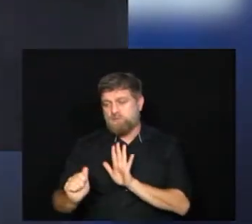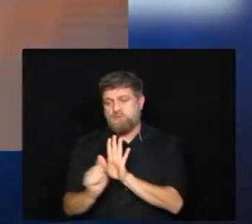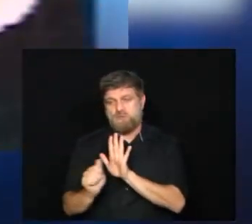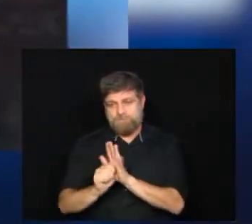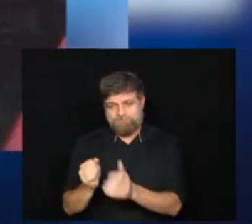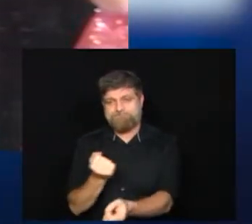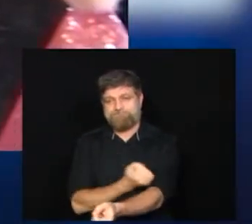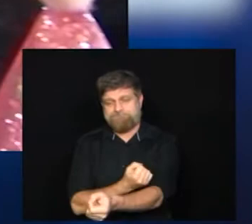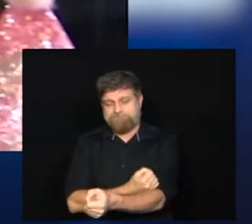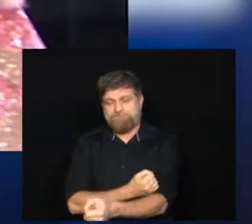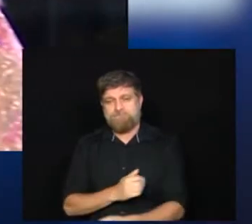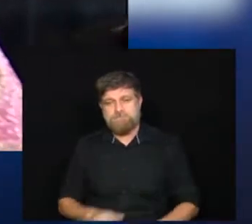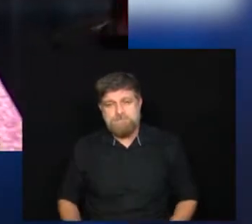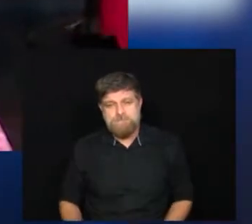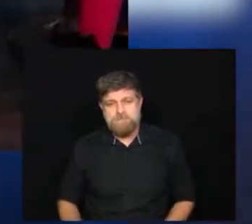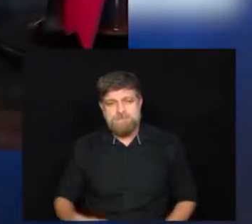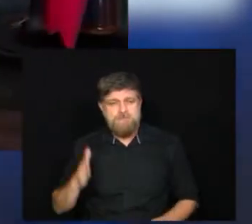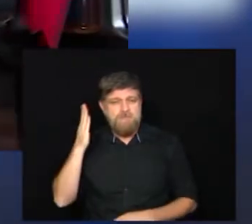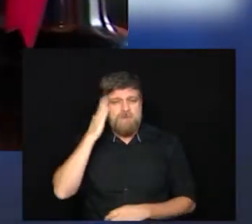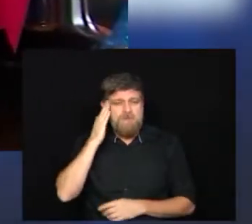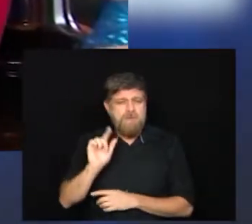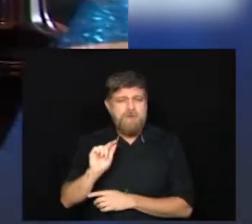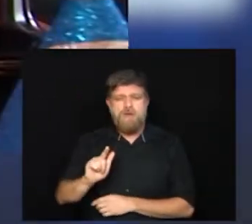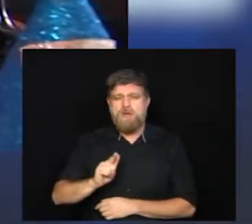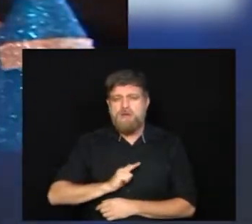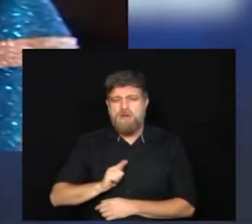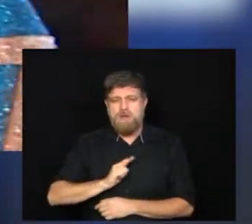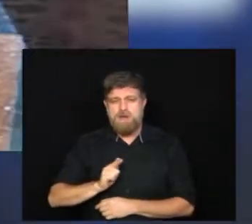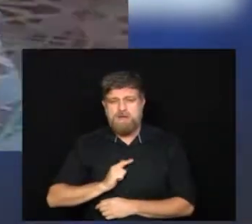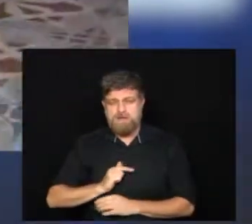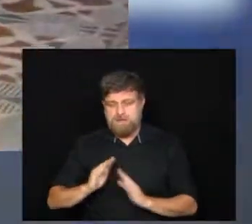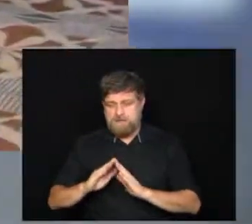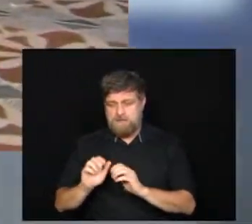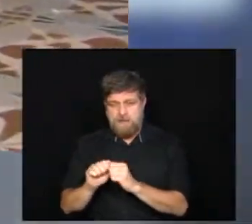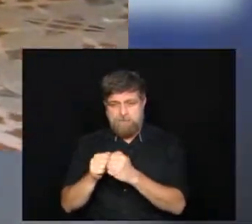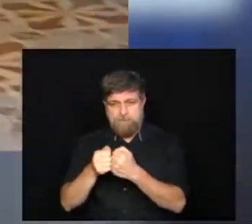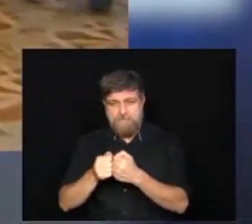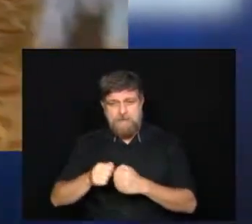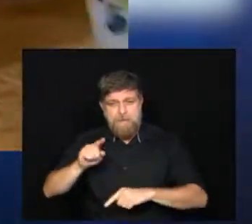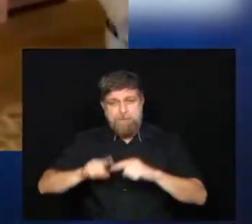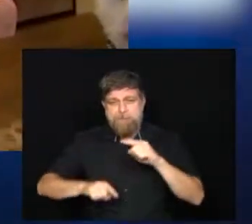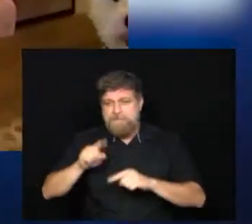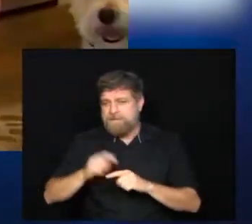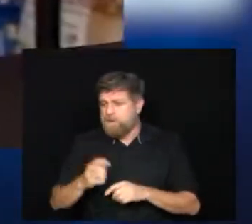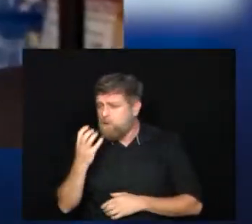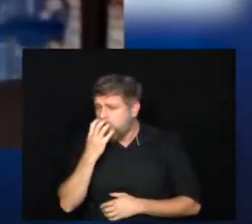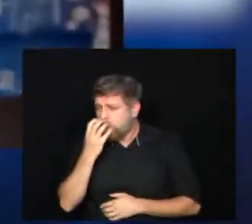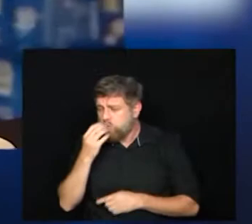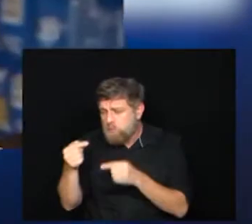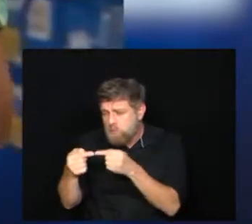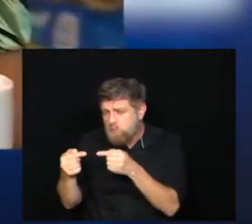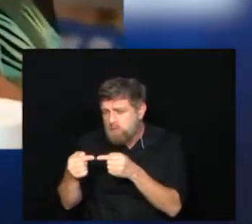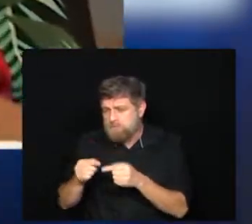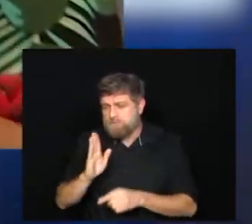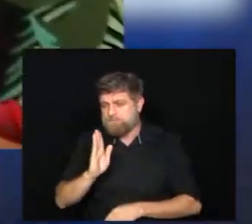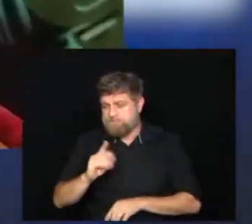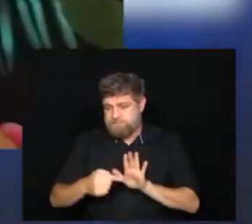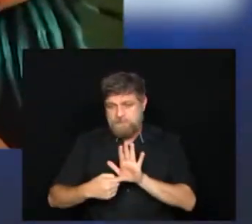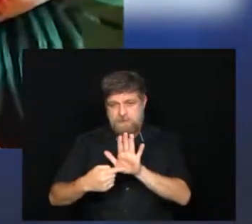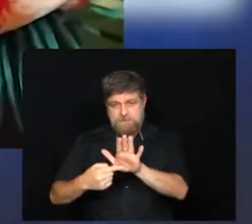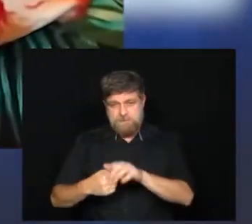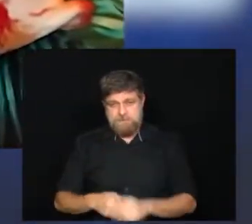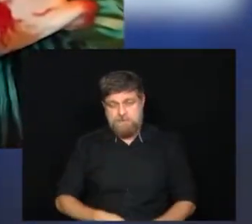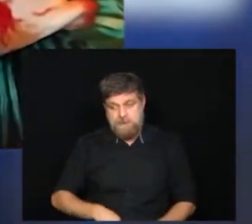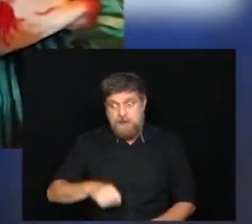químico. E você sabia que existem padarias com produtos para o seu pet? Já já o quadro É